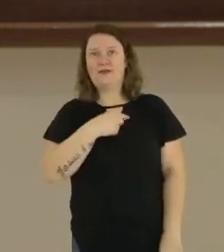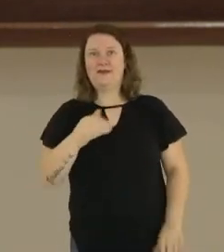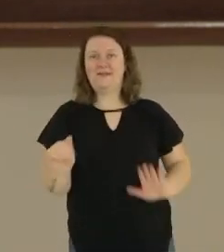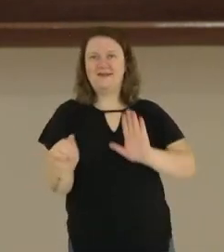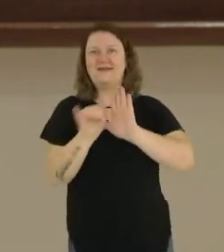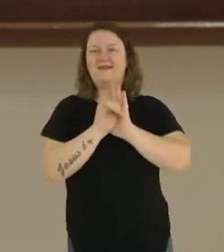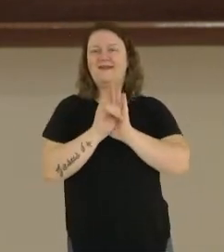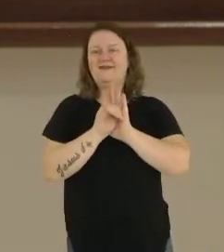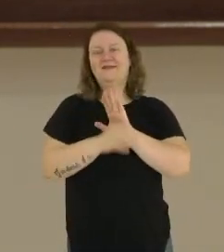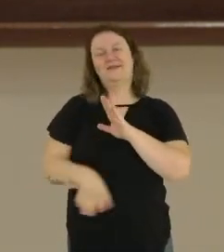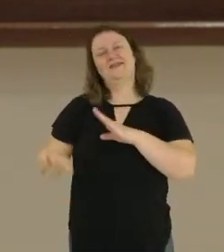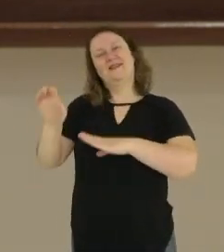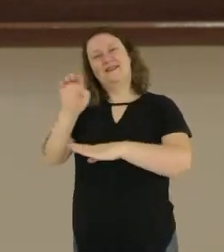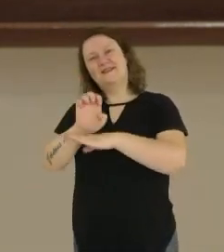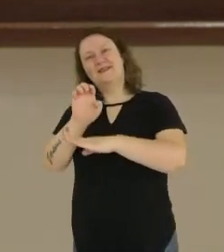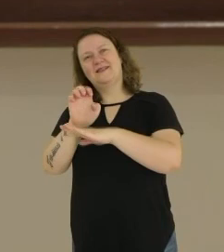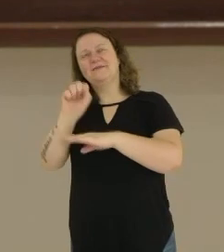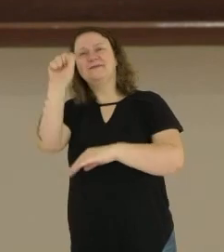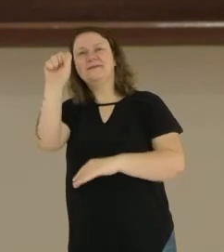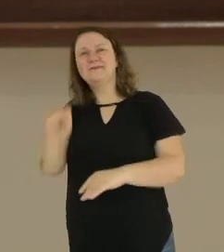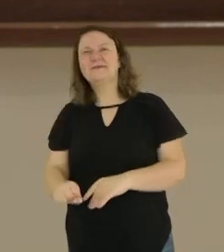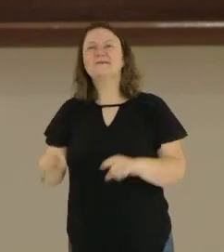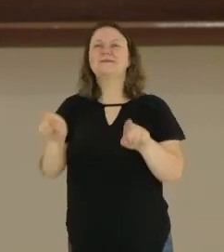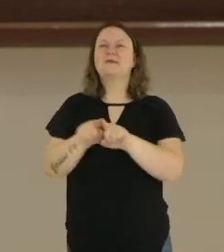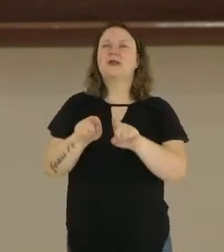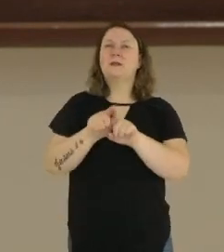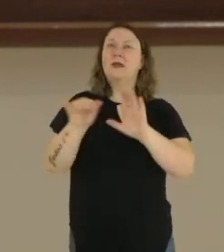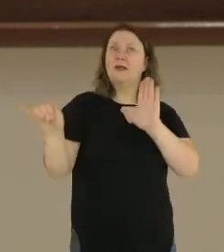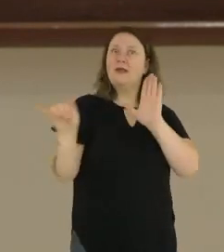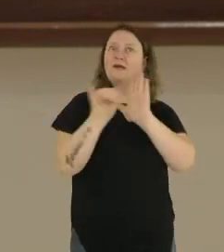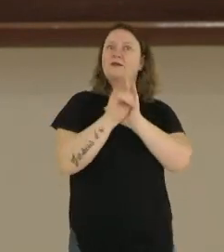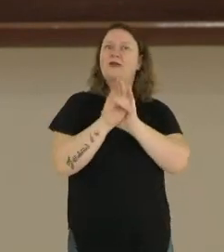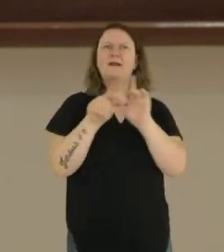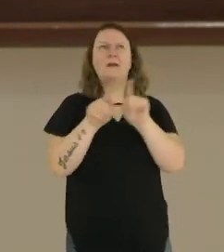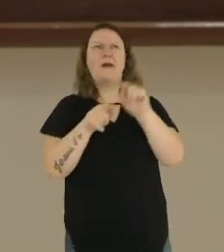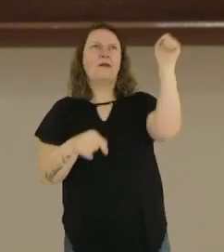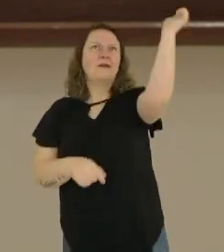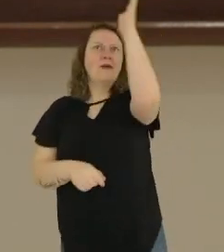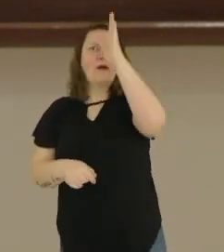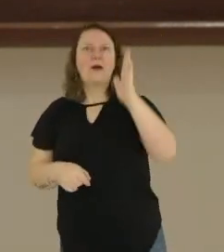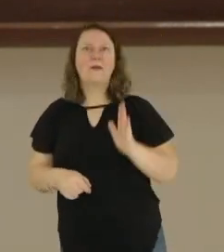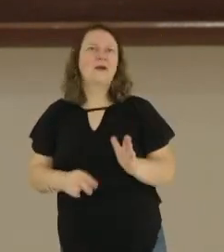nosso estado do sul e também a identidade nacional do que é